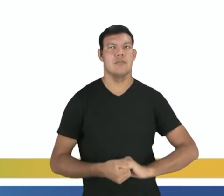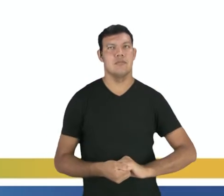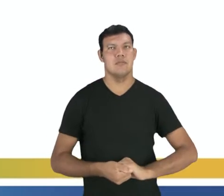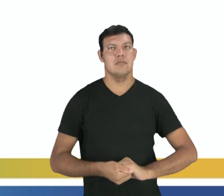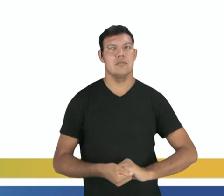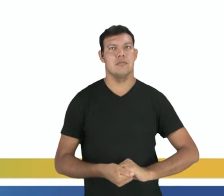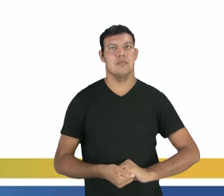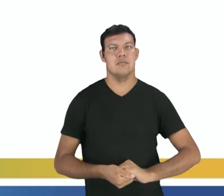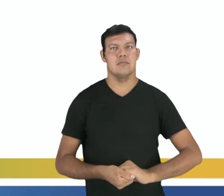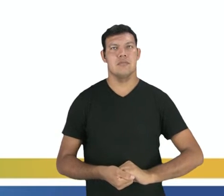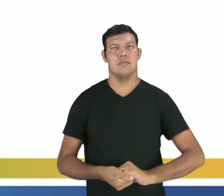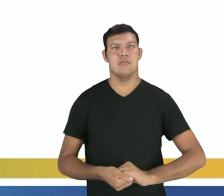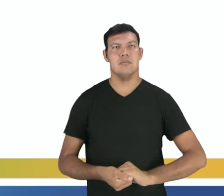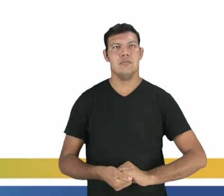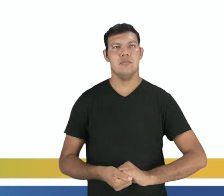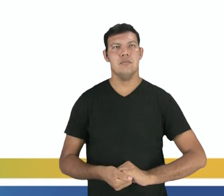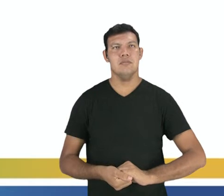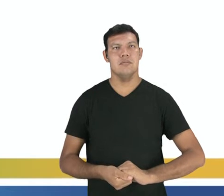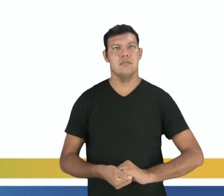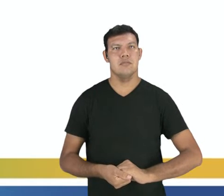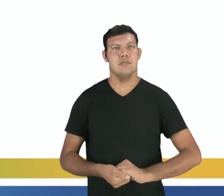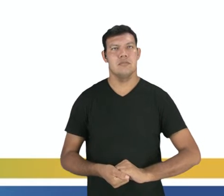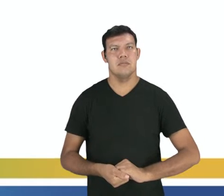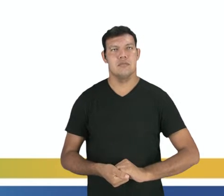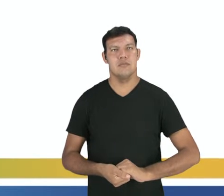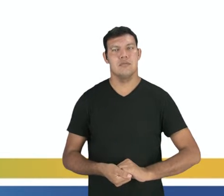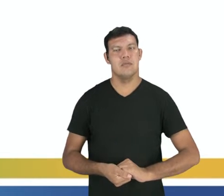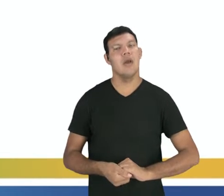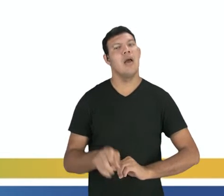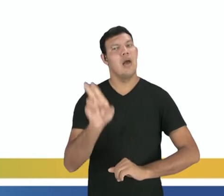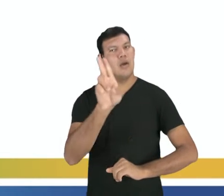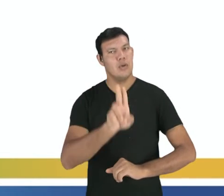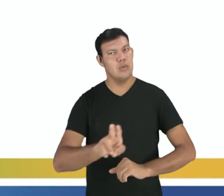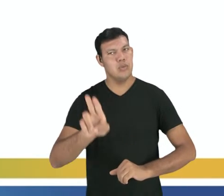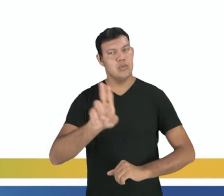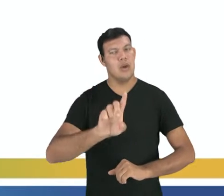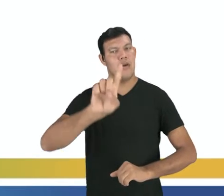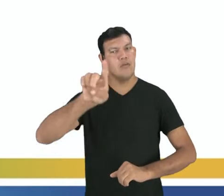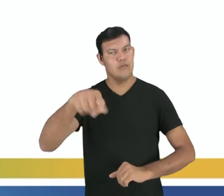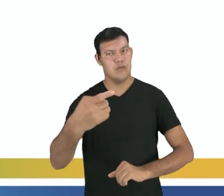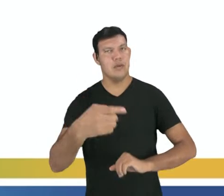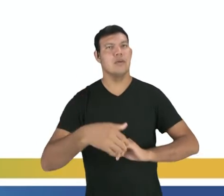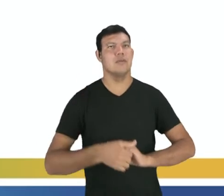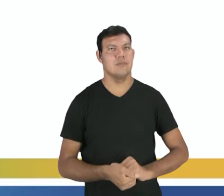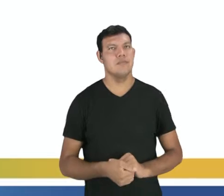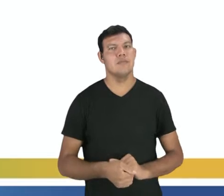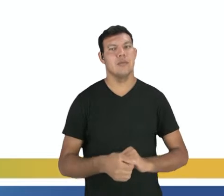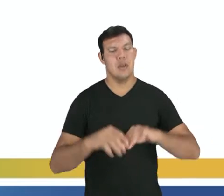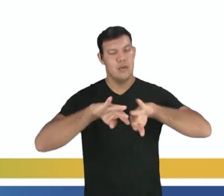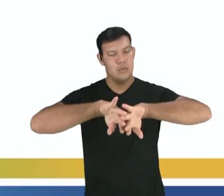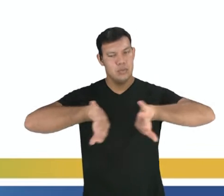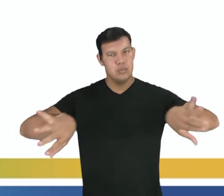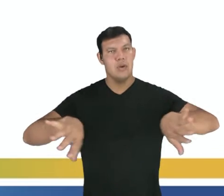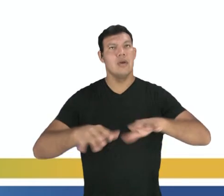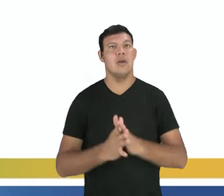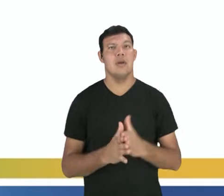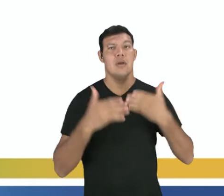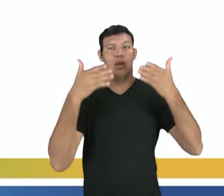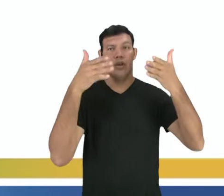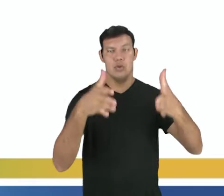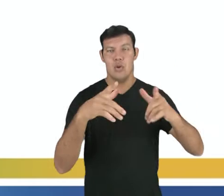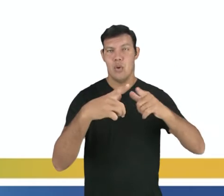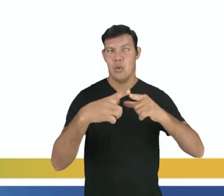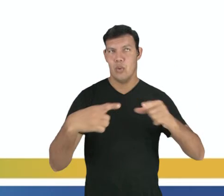aquela conjunçãozinha ligando ali elas, tá? Aí eu posso colocar a vírgula, né? Separo essas orações. Por exemplo, chegou